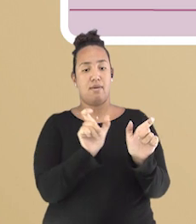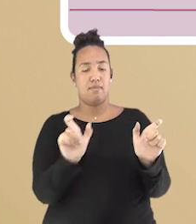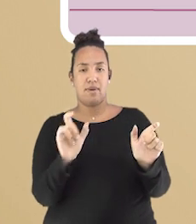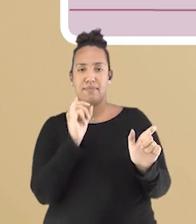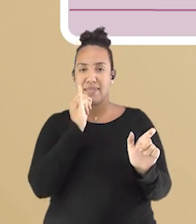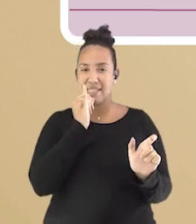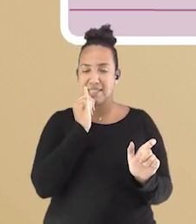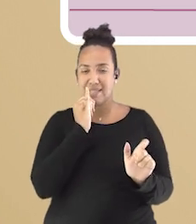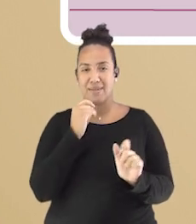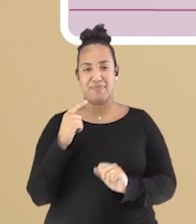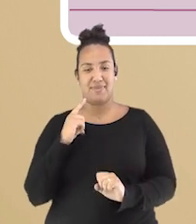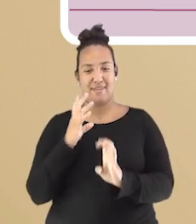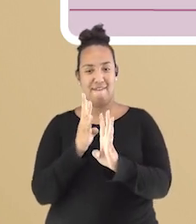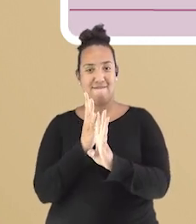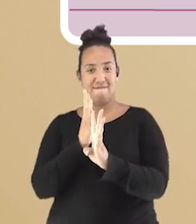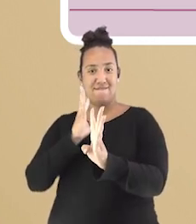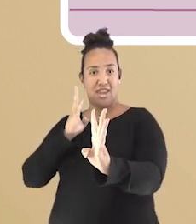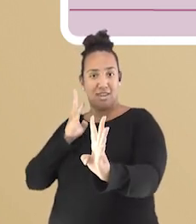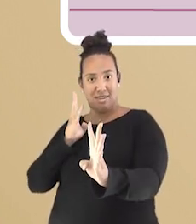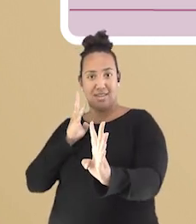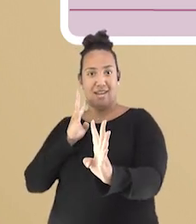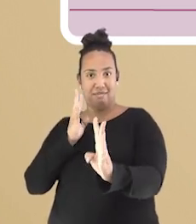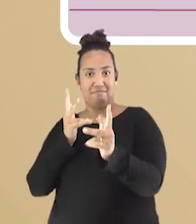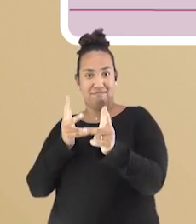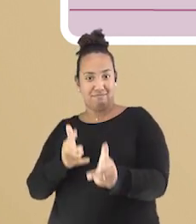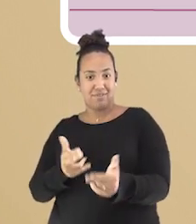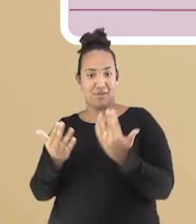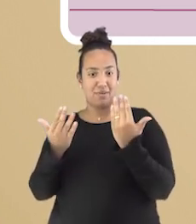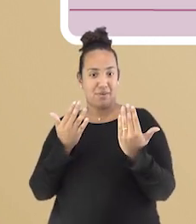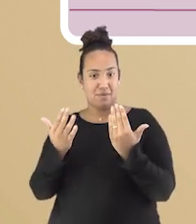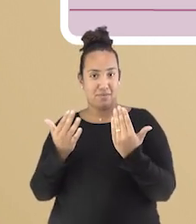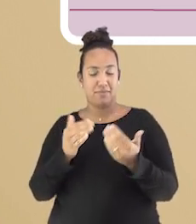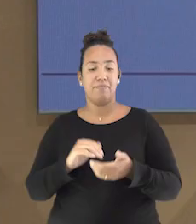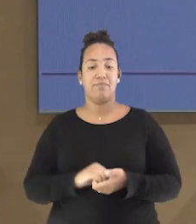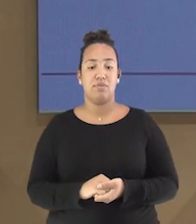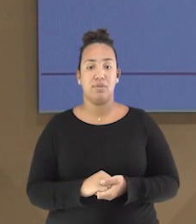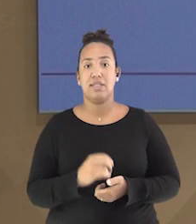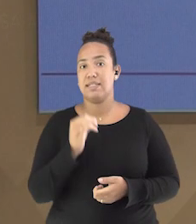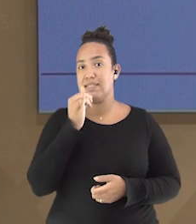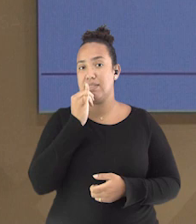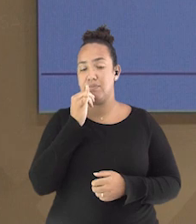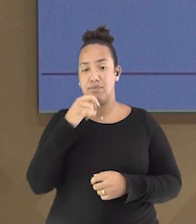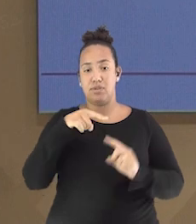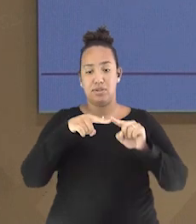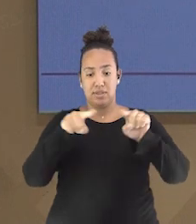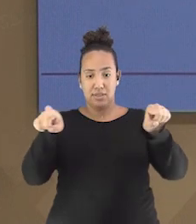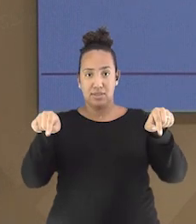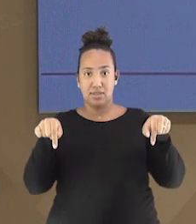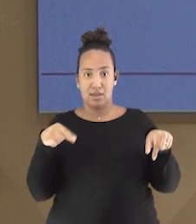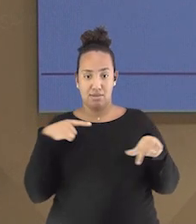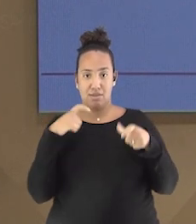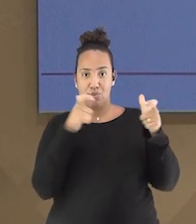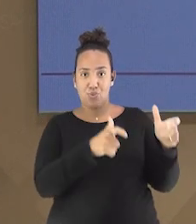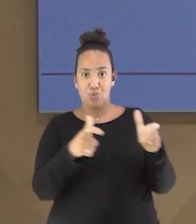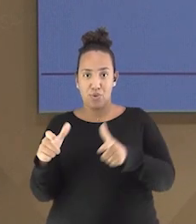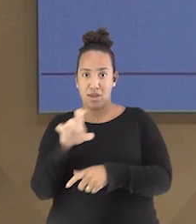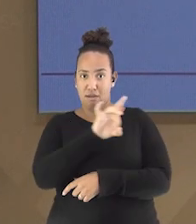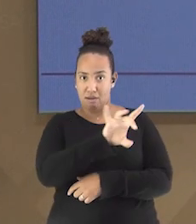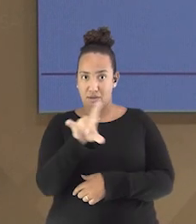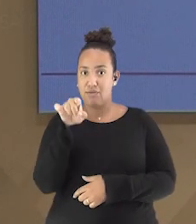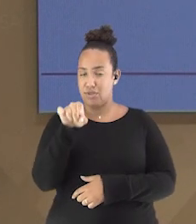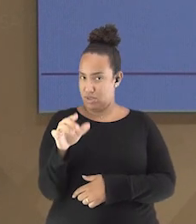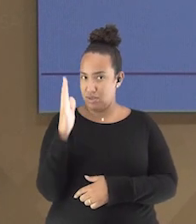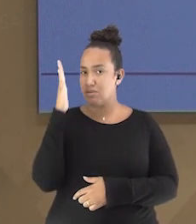banco para marcar nosso lugar. Outro exemplo é o mapa de sala. Certeza que você sabe